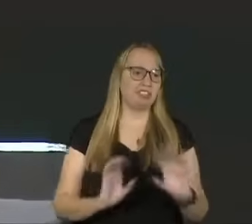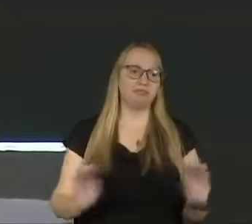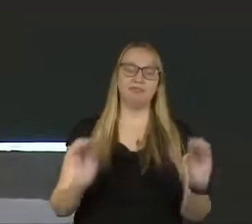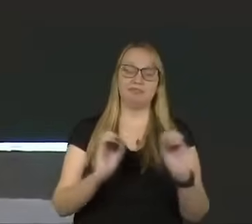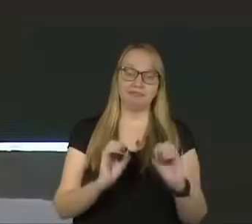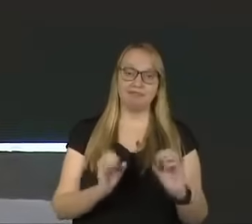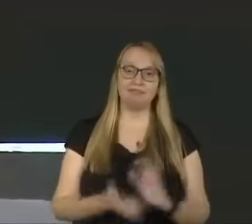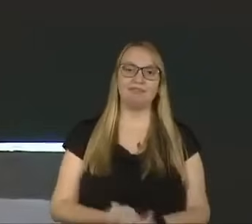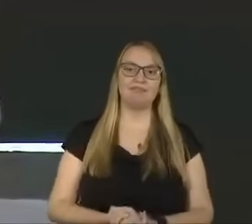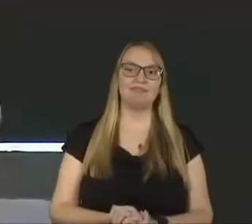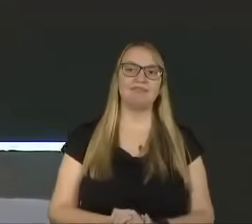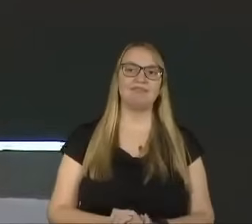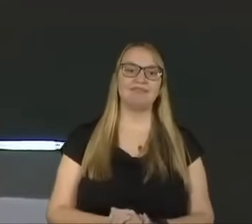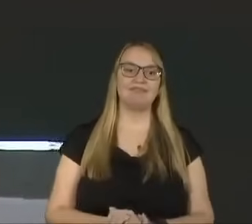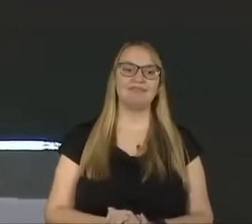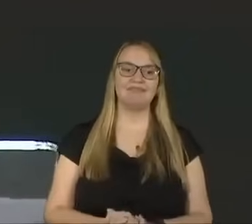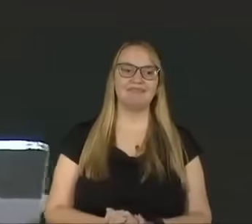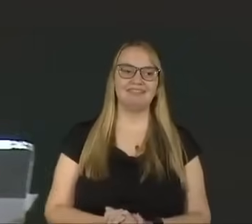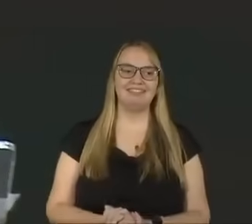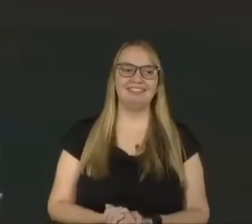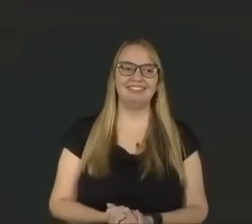ou de recalques